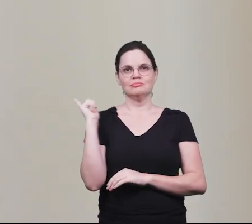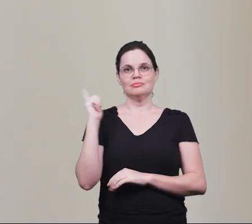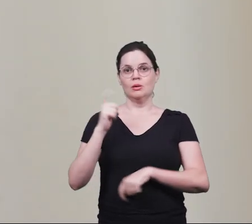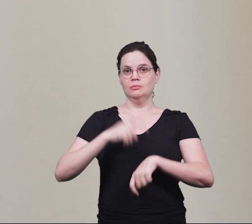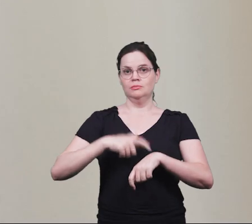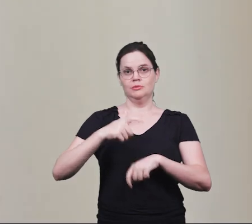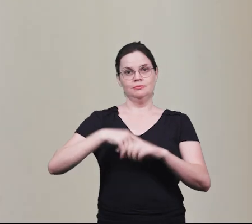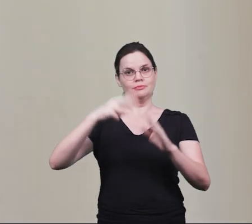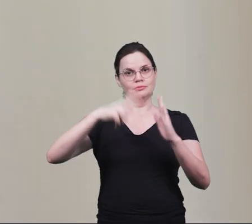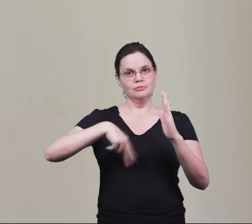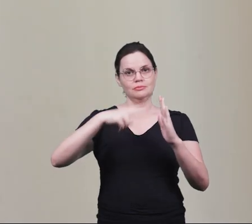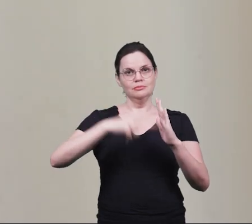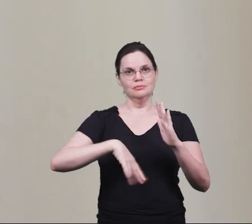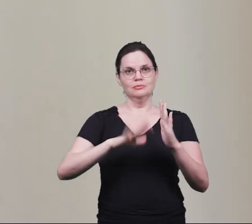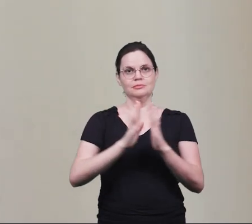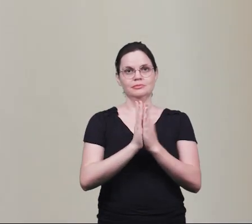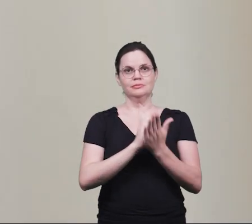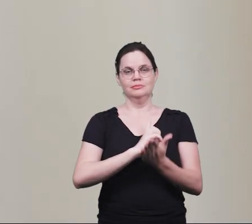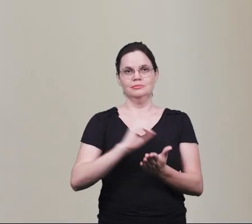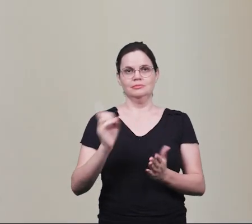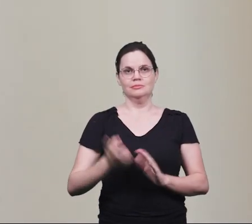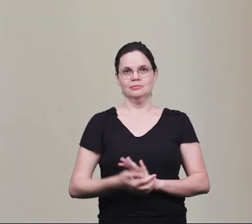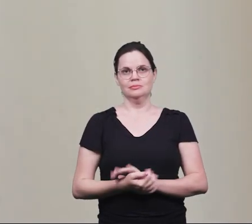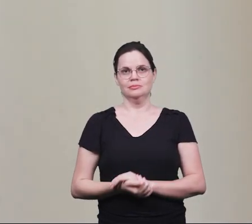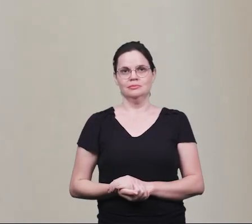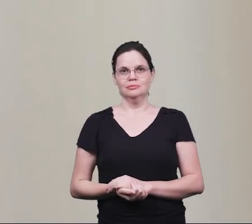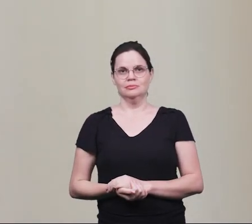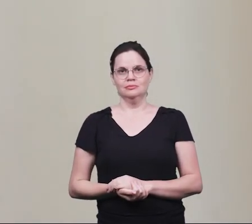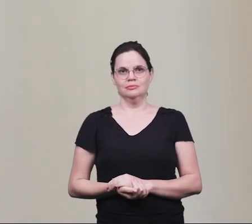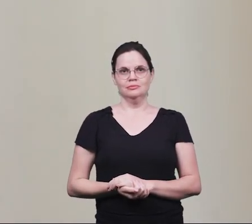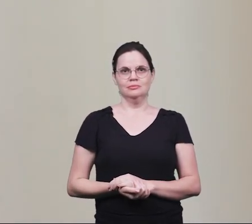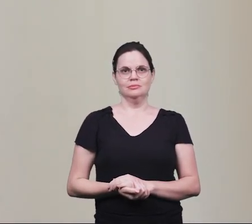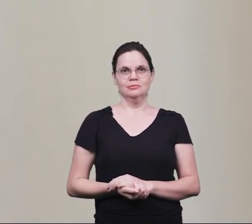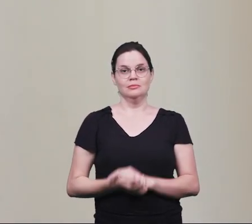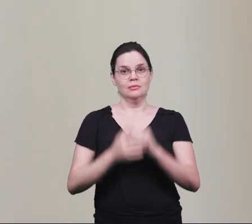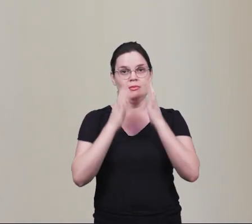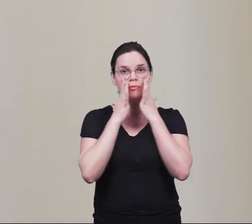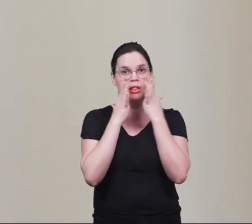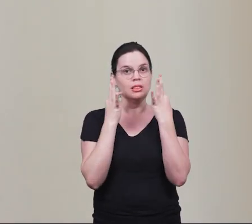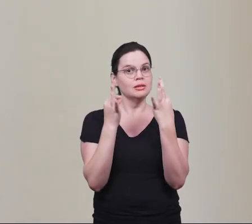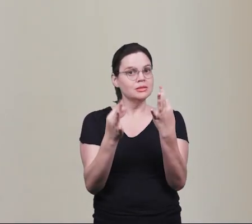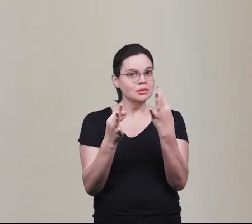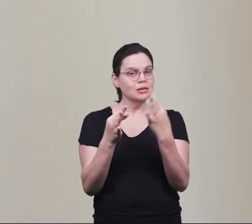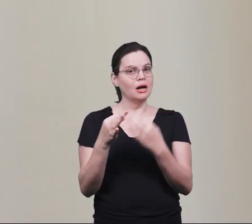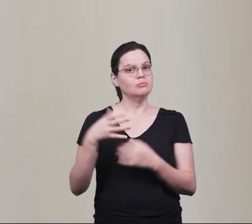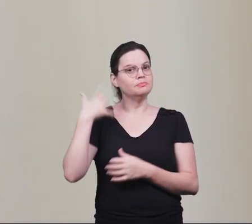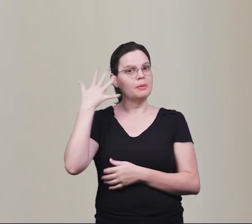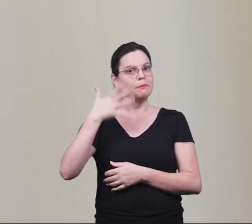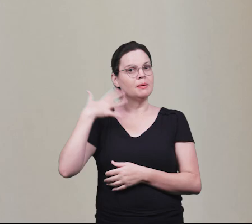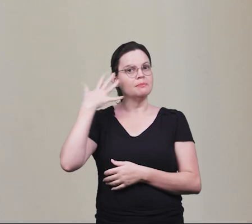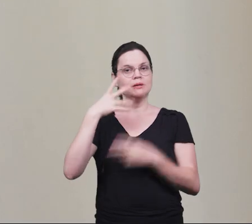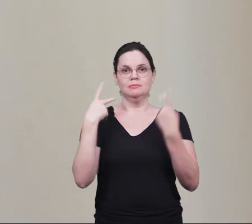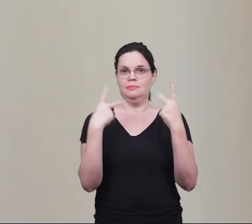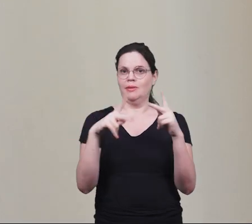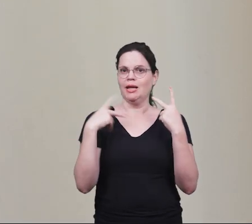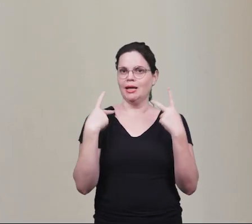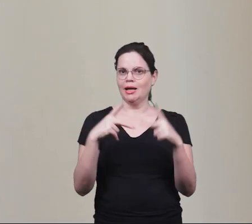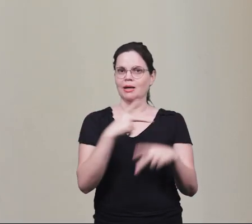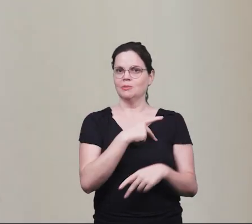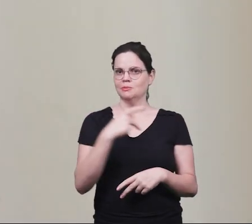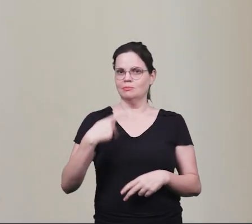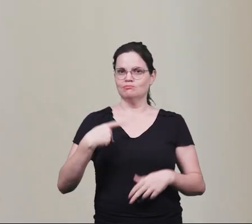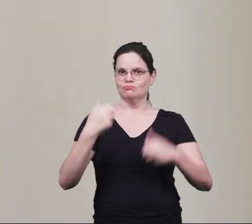seguida, é o momento de leitura da palavra. Prestamos atenção no que está